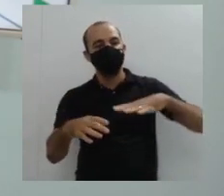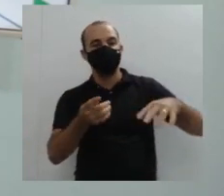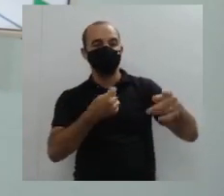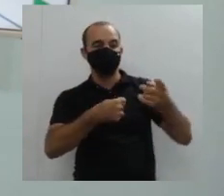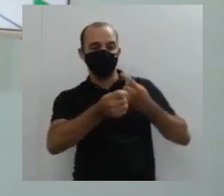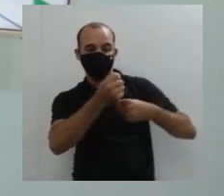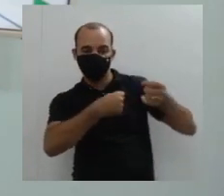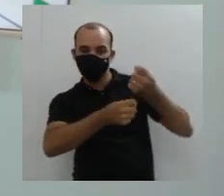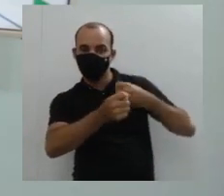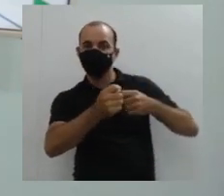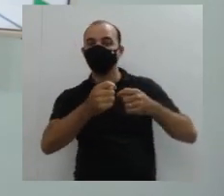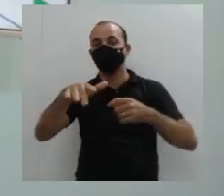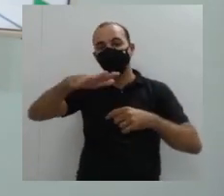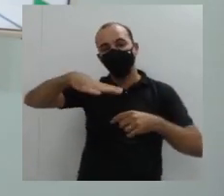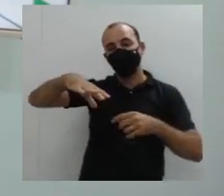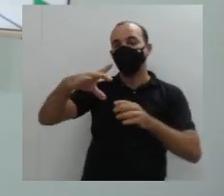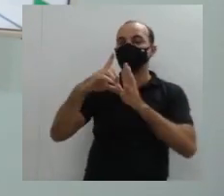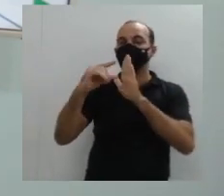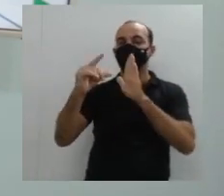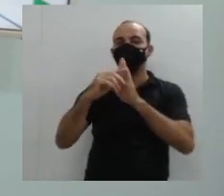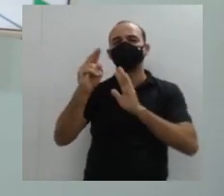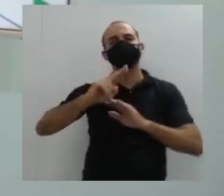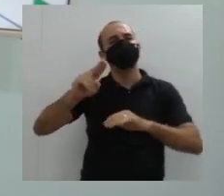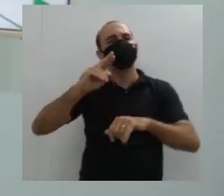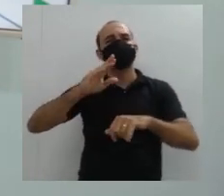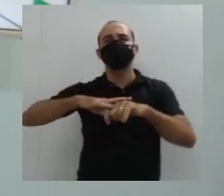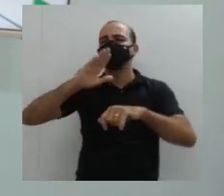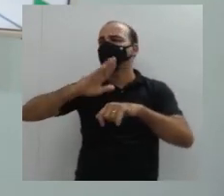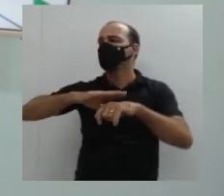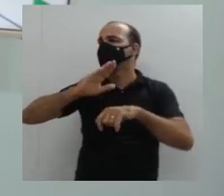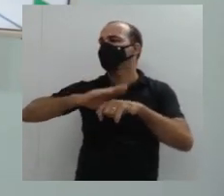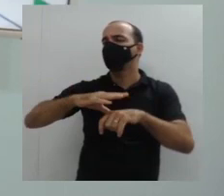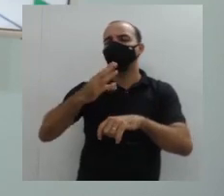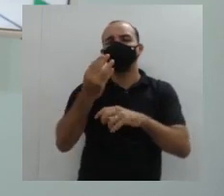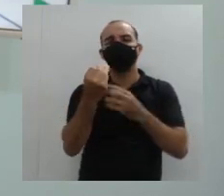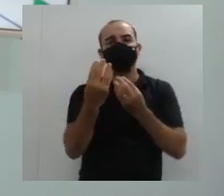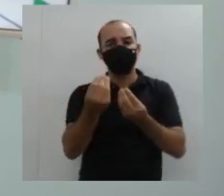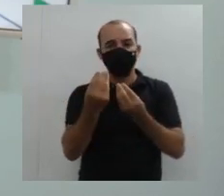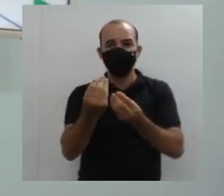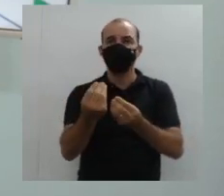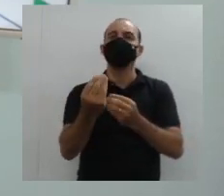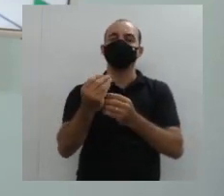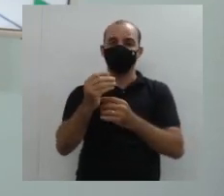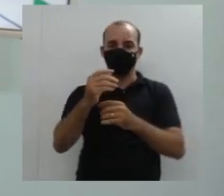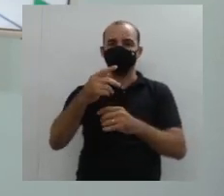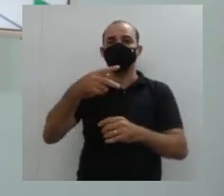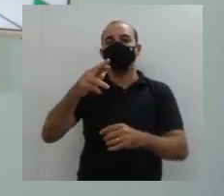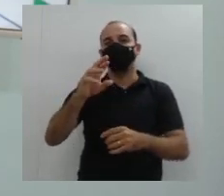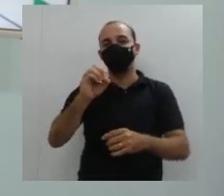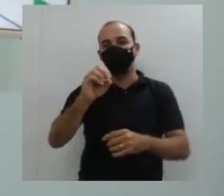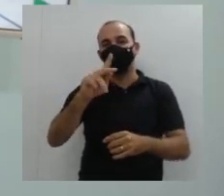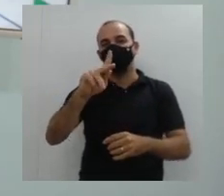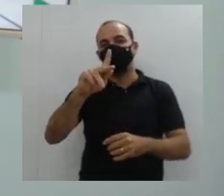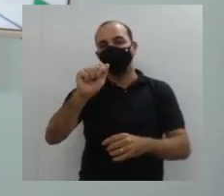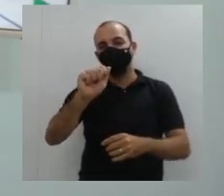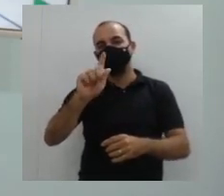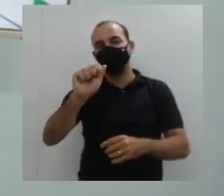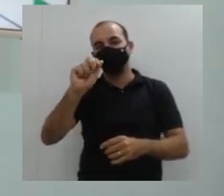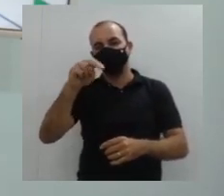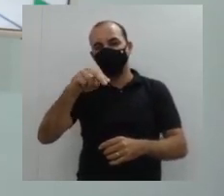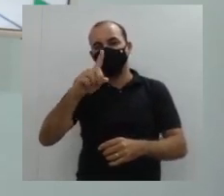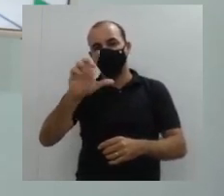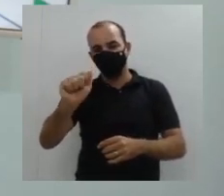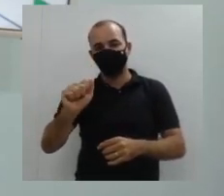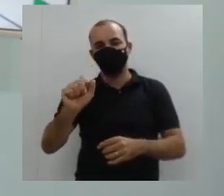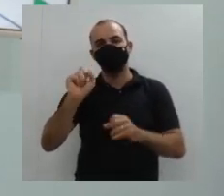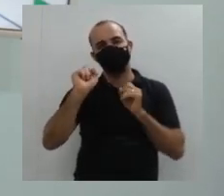função conativa, que é persuadir. E é isso aí, estudante. Gostaria aqui com vocês